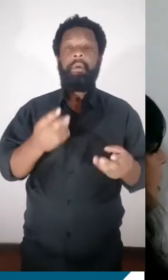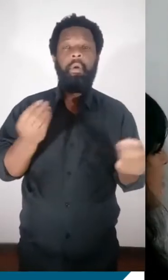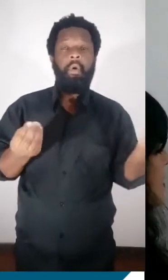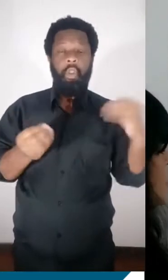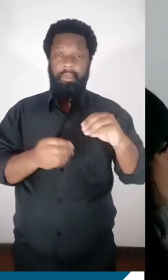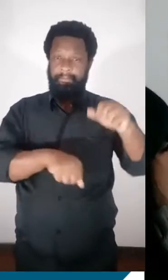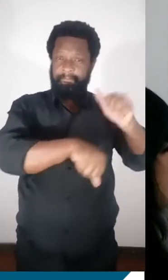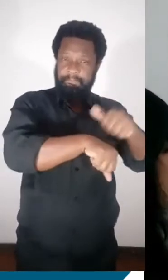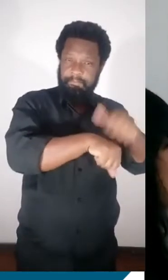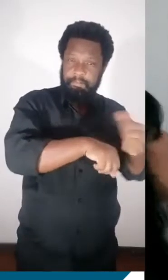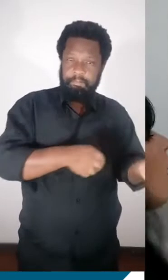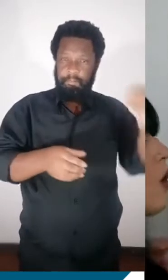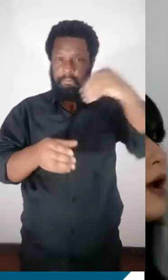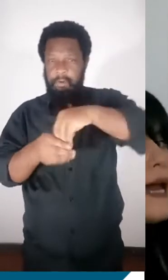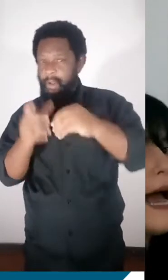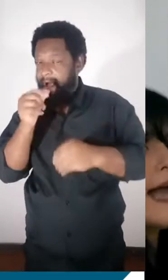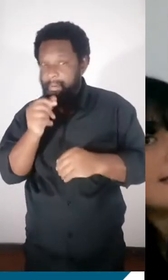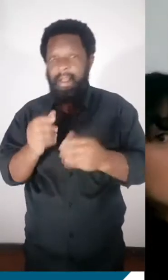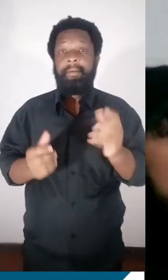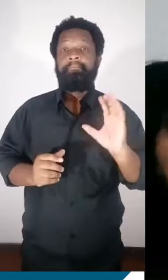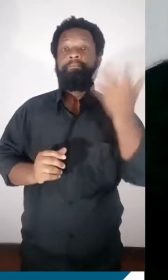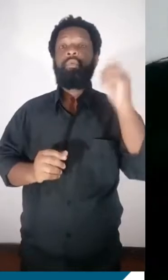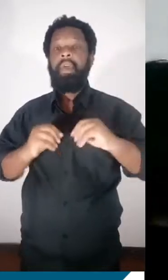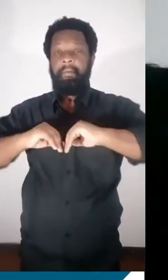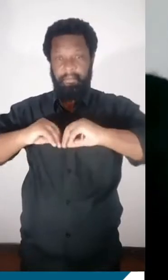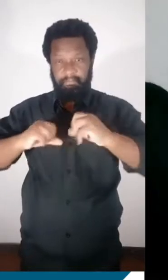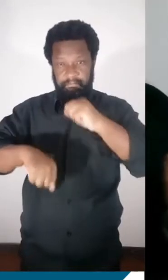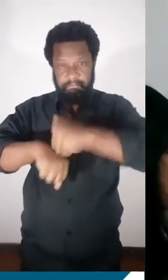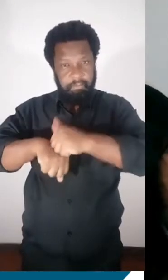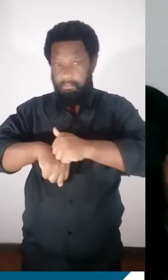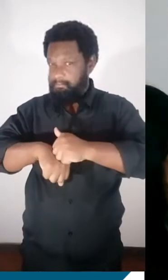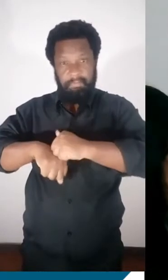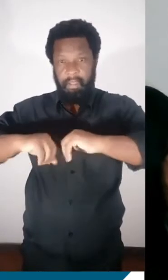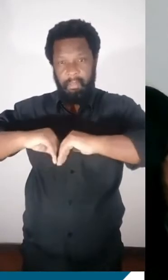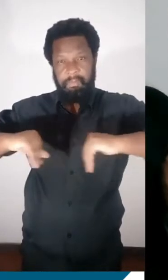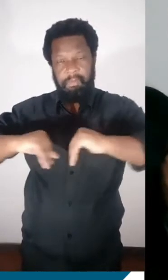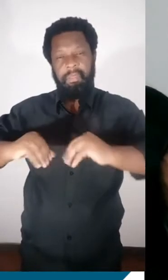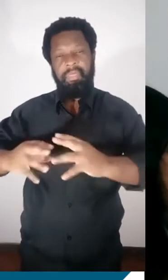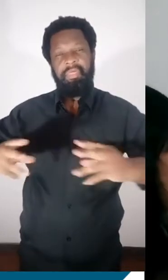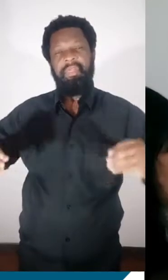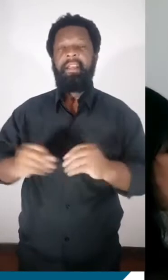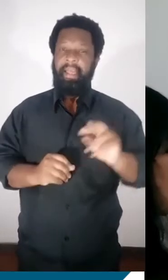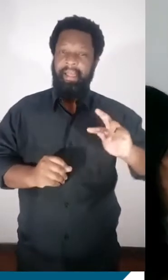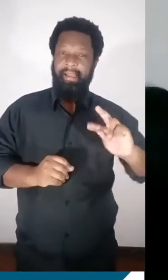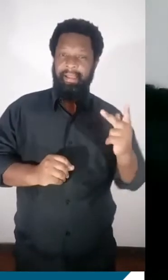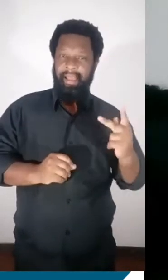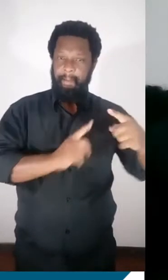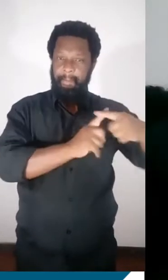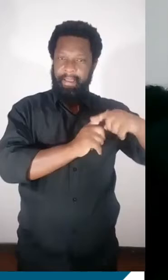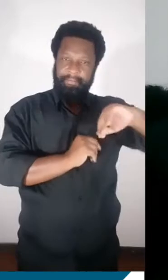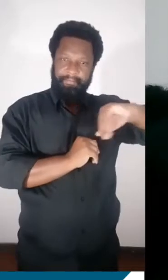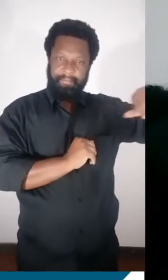nós colocamos esse sólido em água, ocorrerá essa dissociação, essa separação. Então você vai ter K+ para um